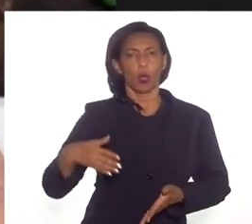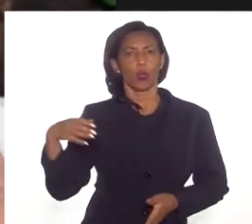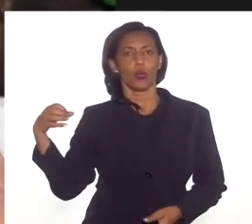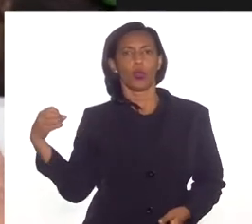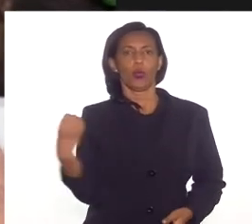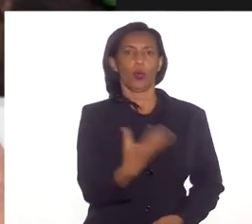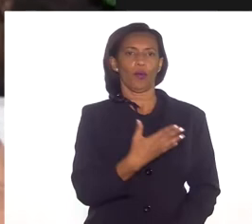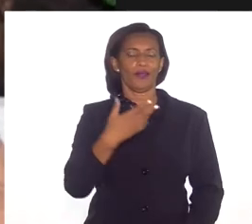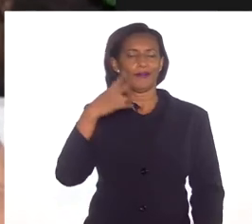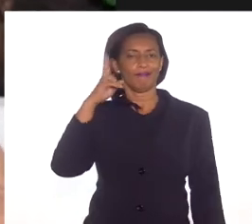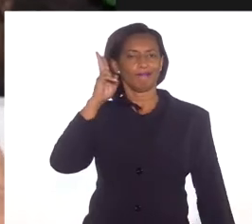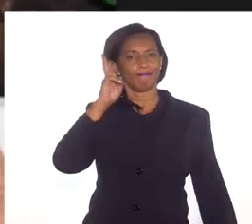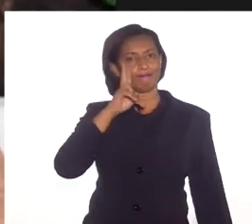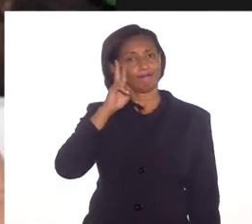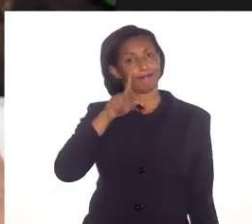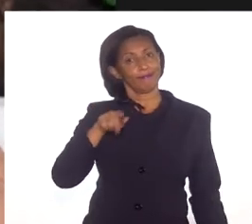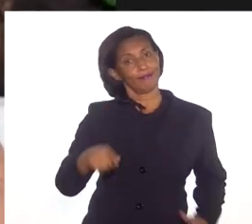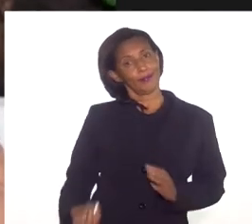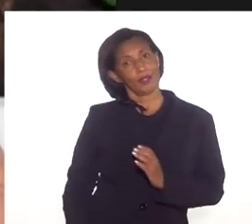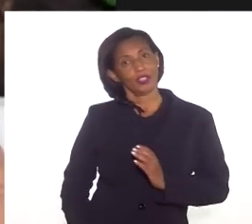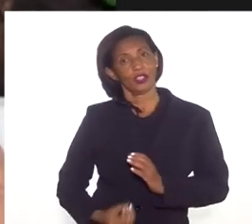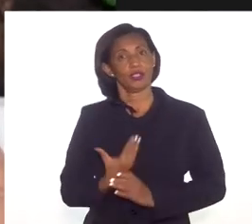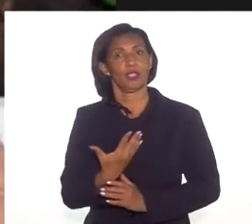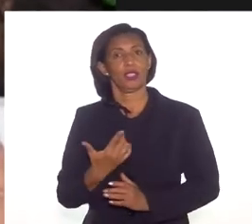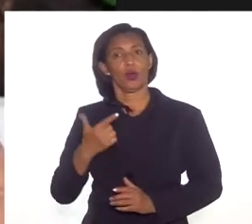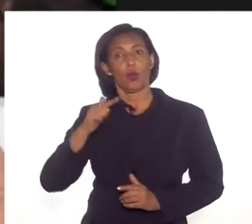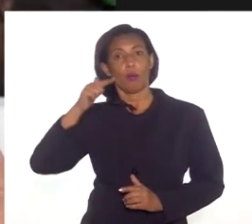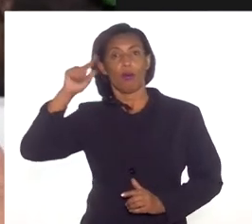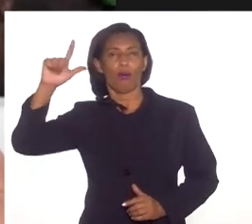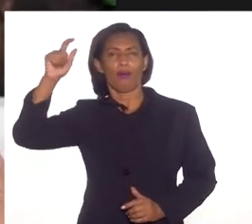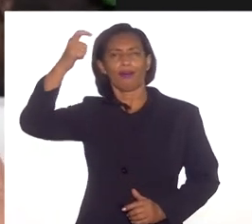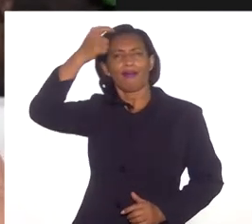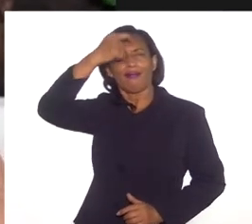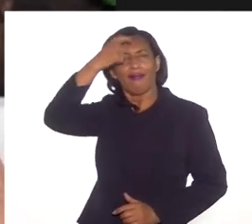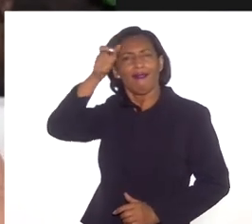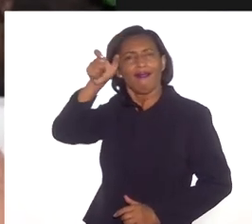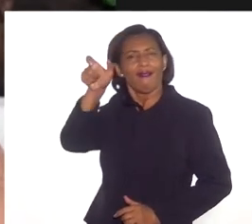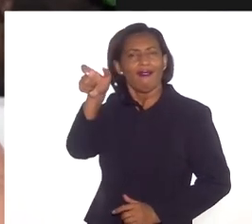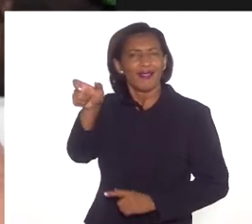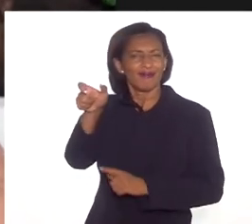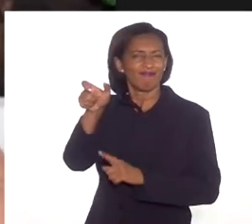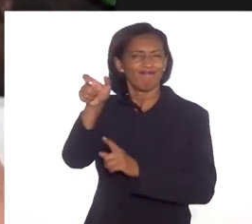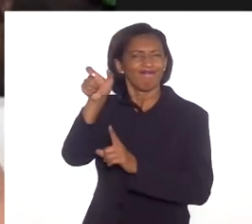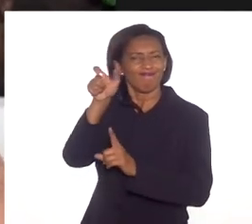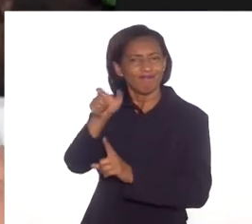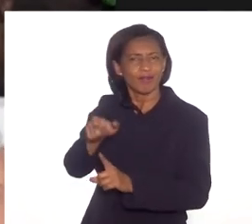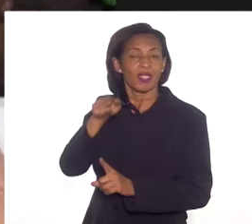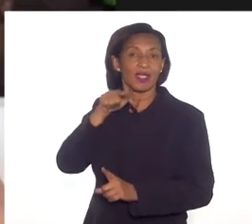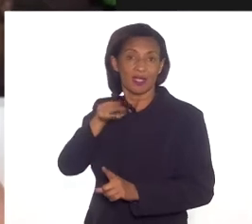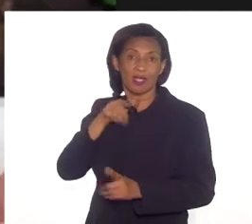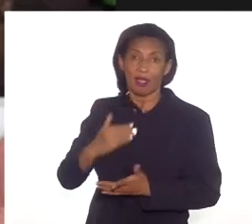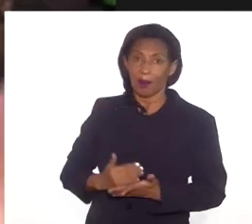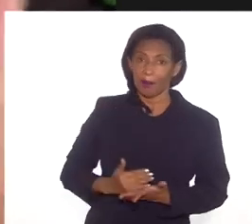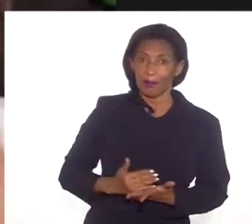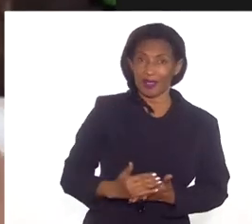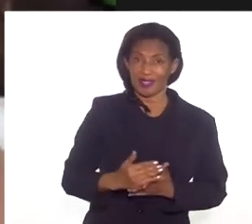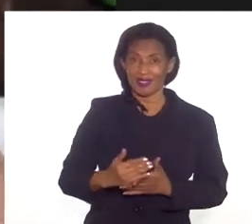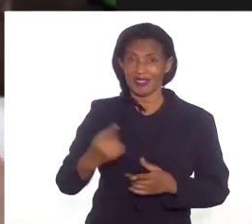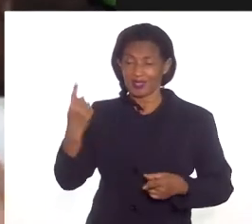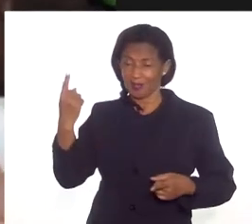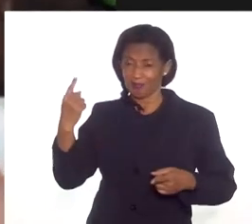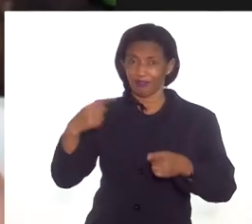nova para isso. E aí que eles criam uma outra mentalidade. E é a partir dessa mentalidade,